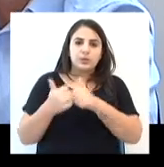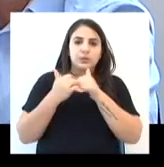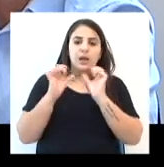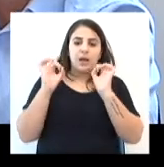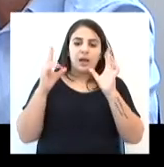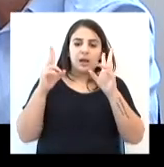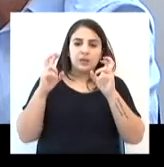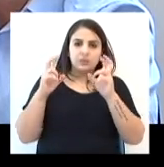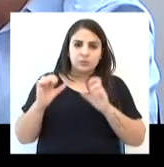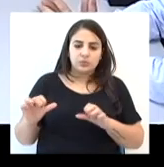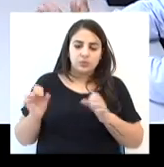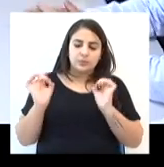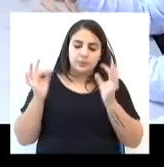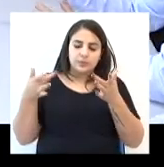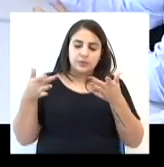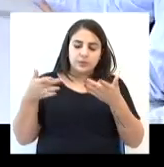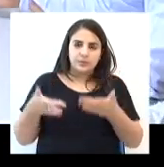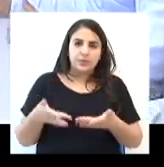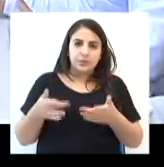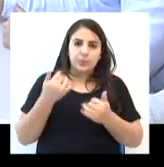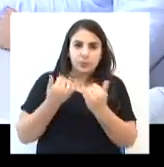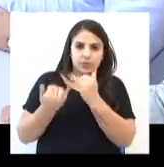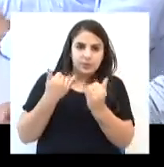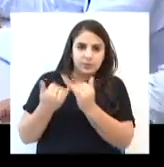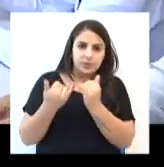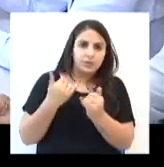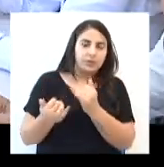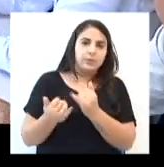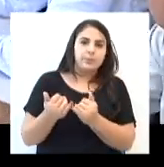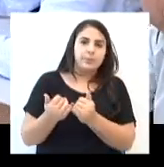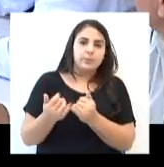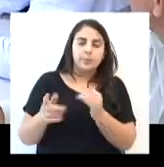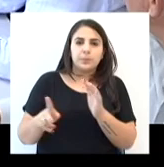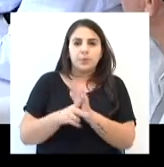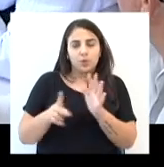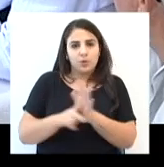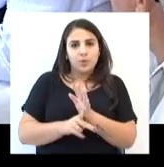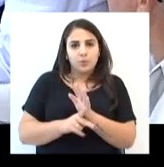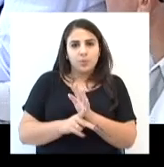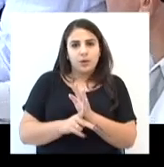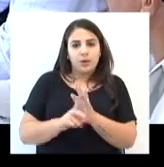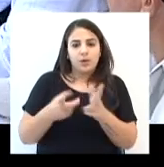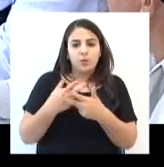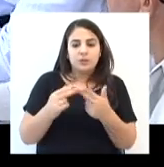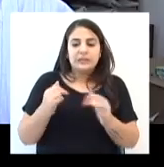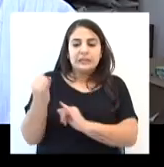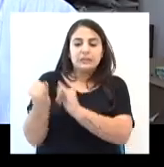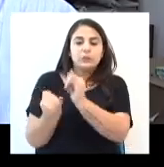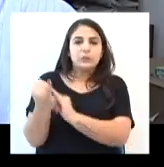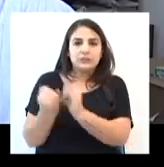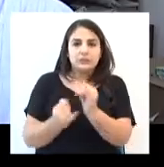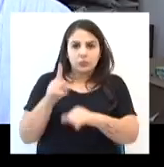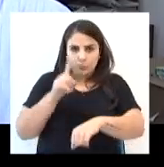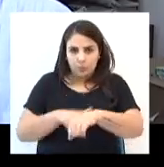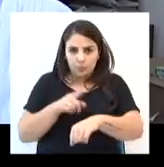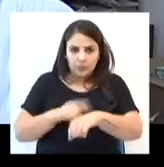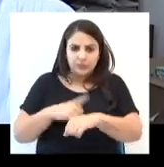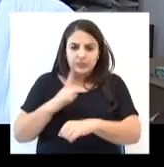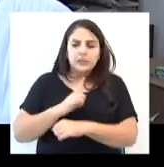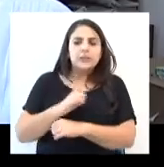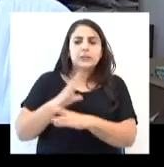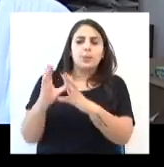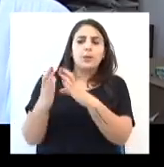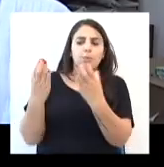pontos específicos, como, por exemplo, os acessos a distritos industriais. Quando há instalação de